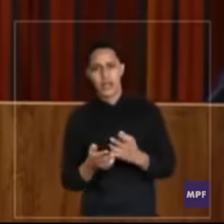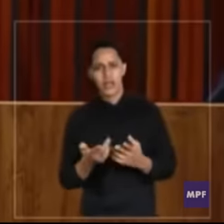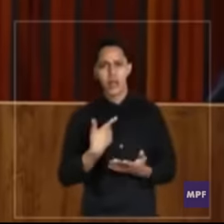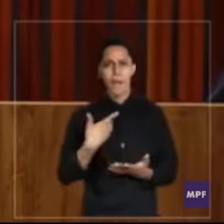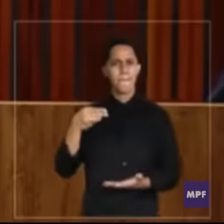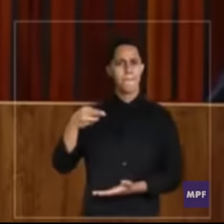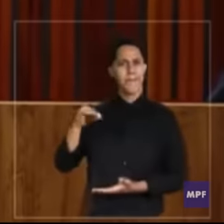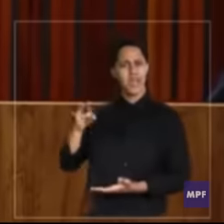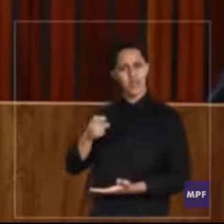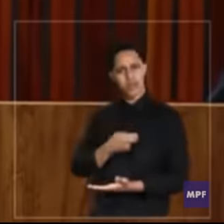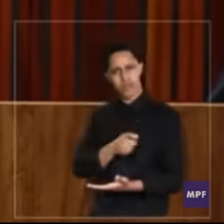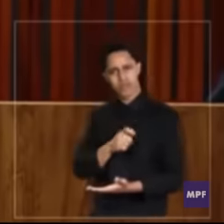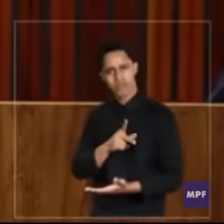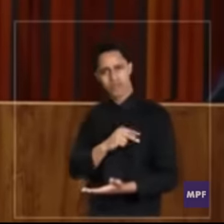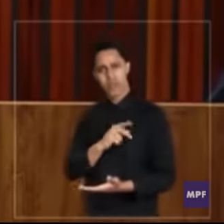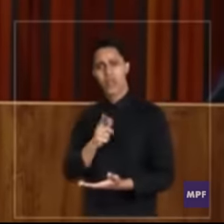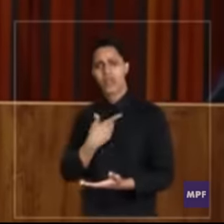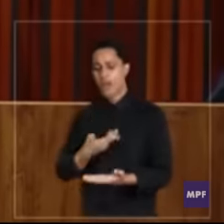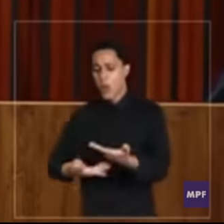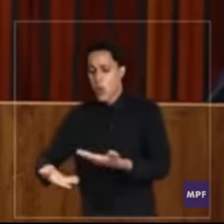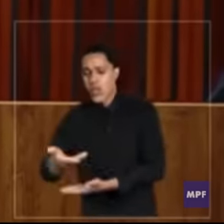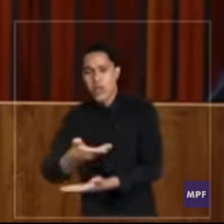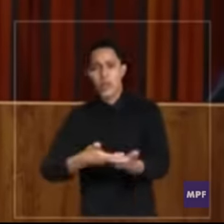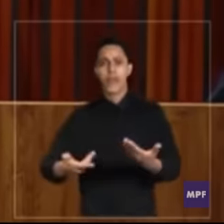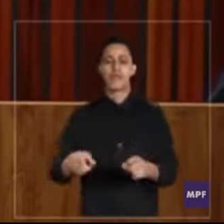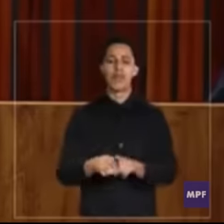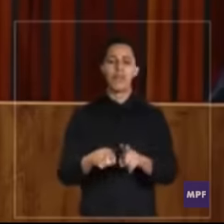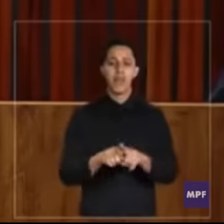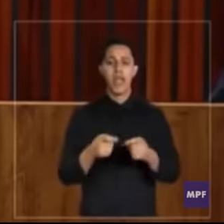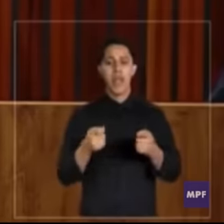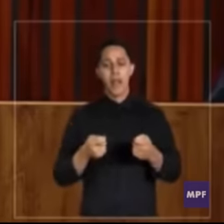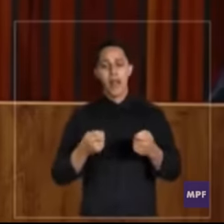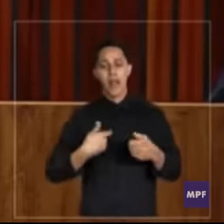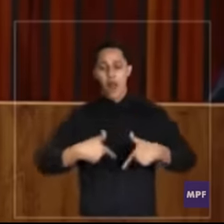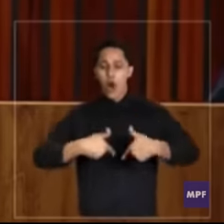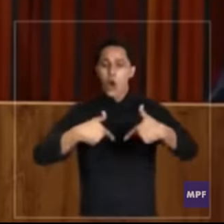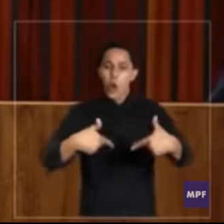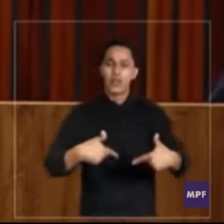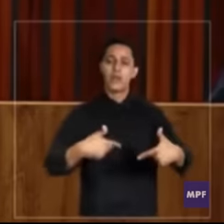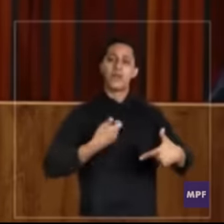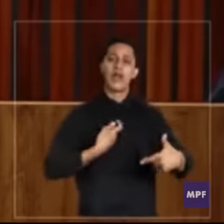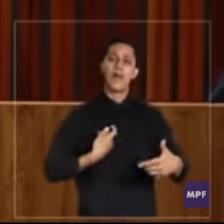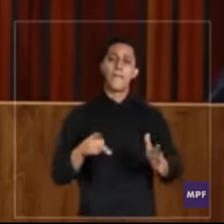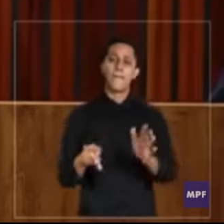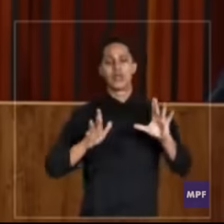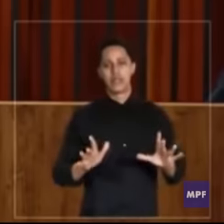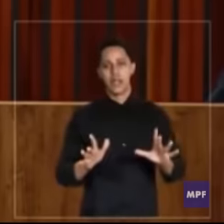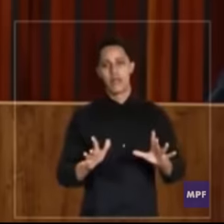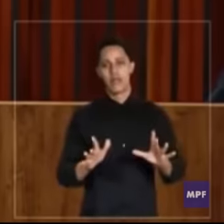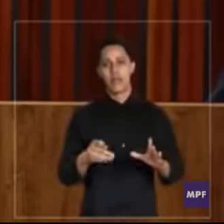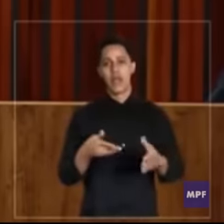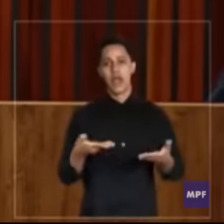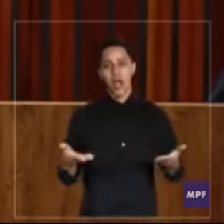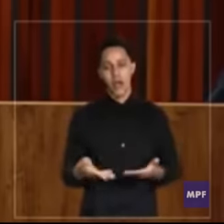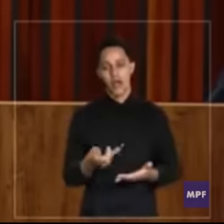ele pilota na delação de Mauro que quem pilota isso no ministério público é esse cara aí o